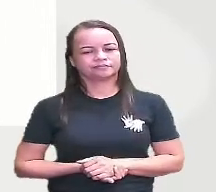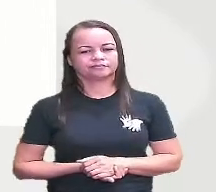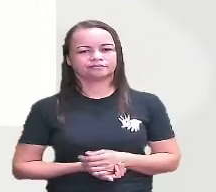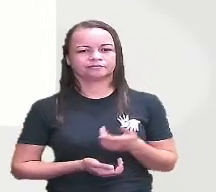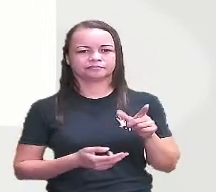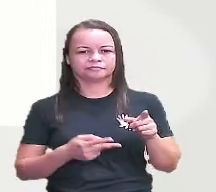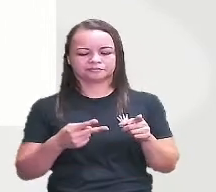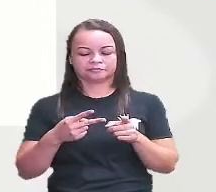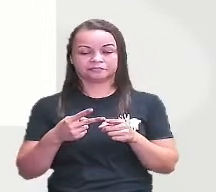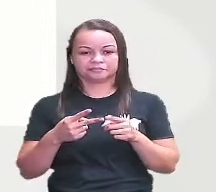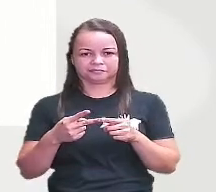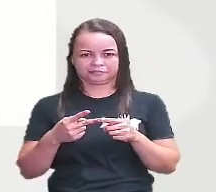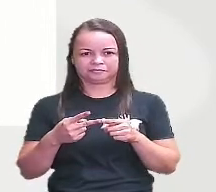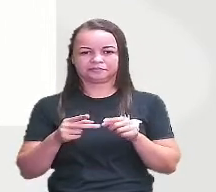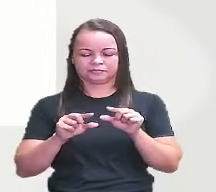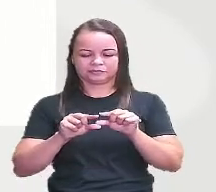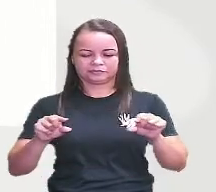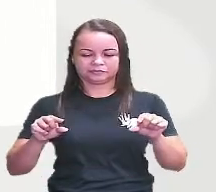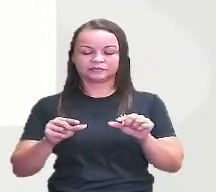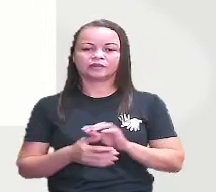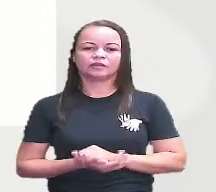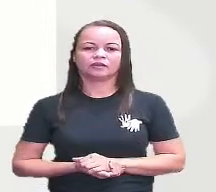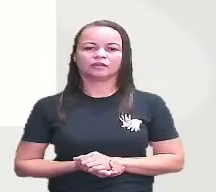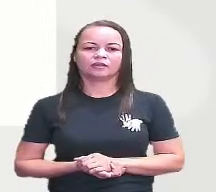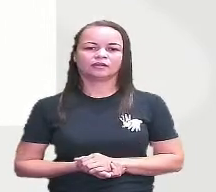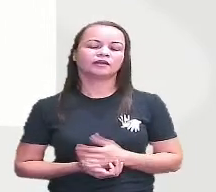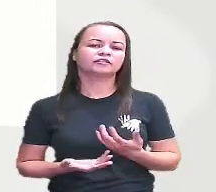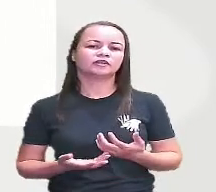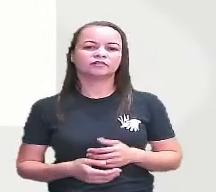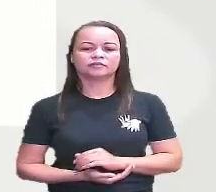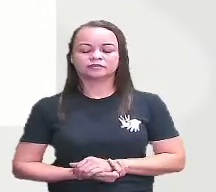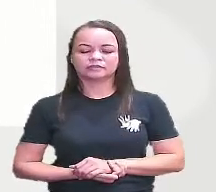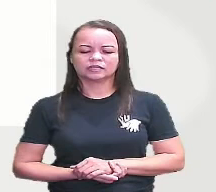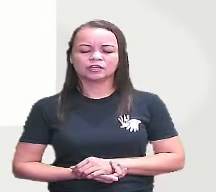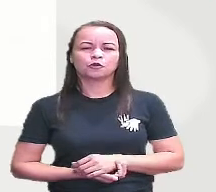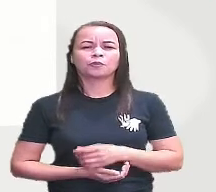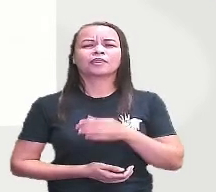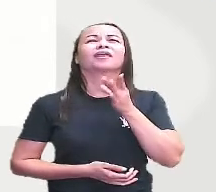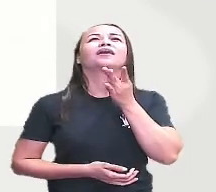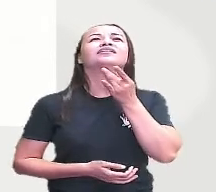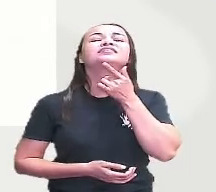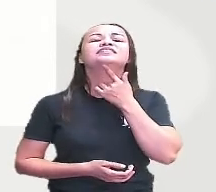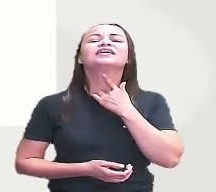Outra, a segunda frase diz: estava com muita sede.